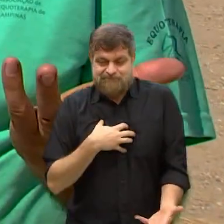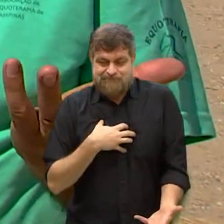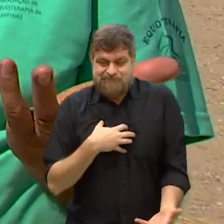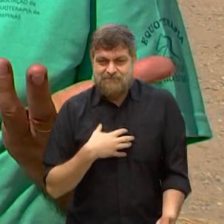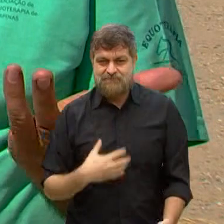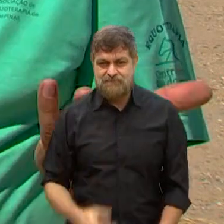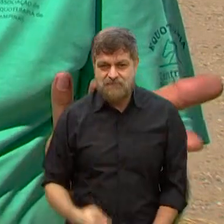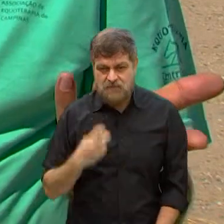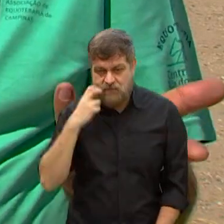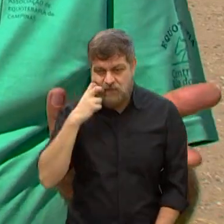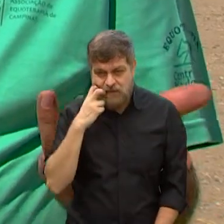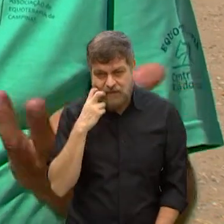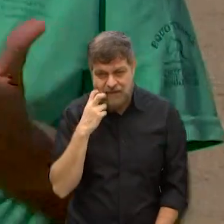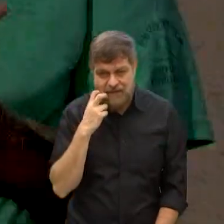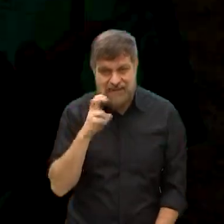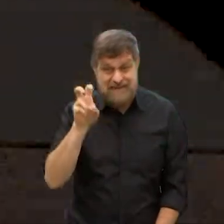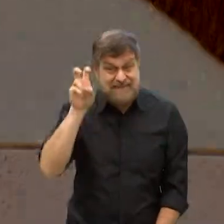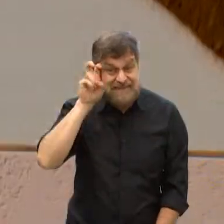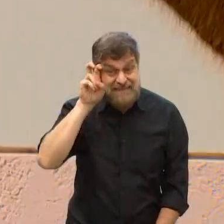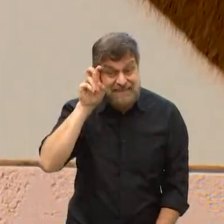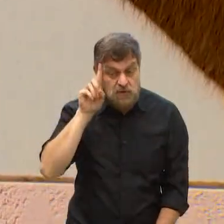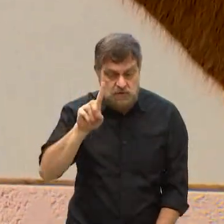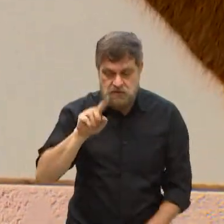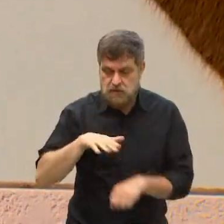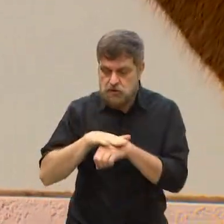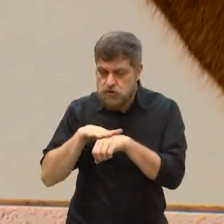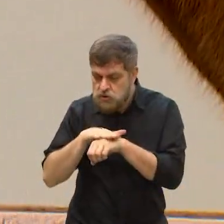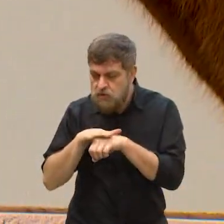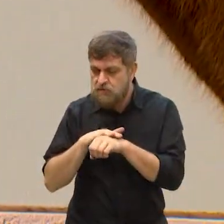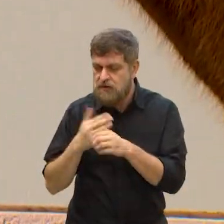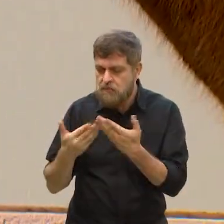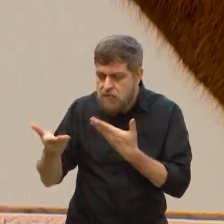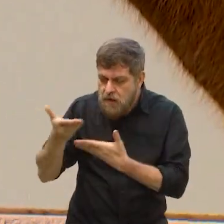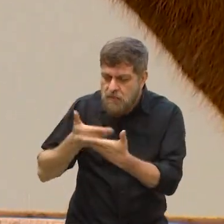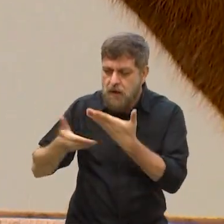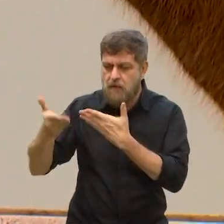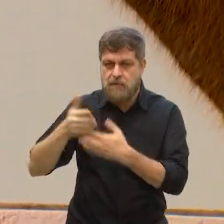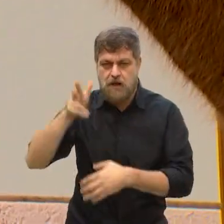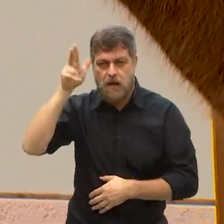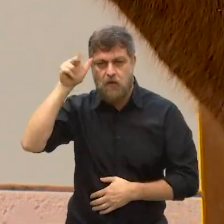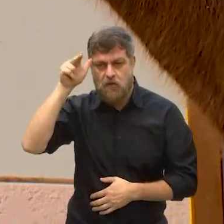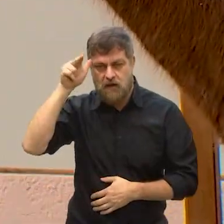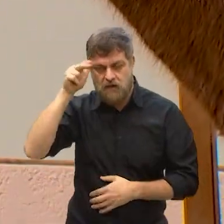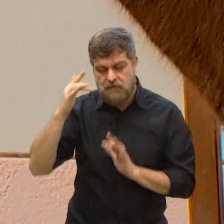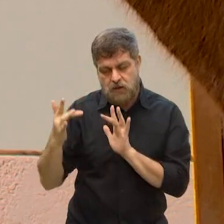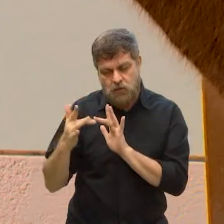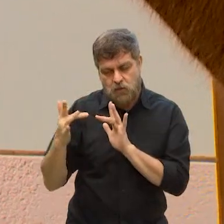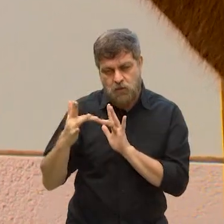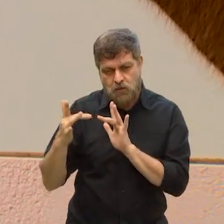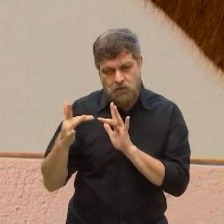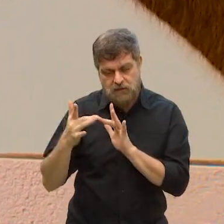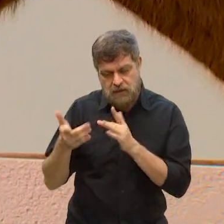fico até meio sem graça, porque em 4, 5 dias que a gente conversa com eles, que adquire